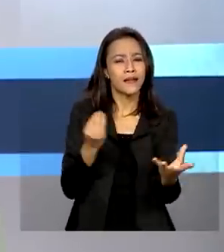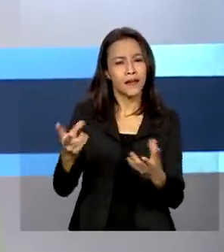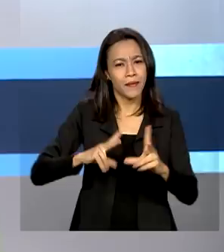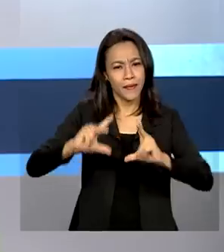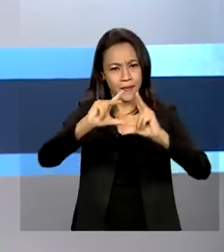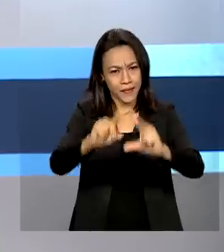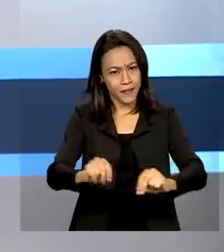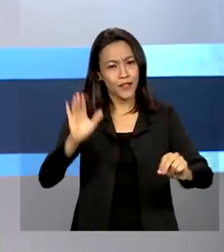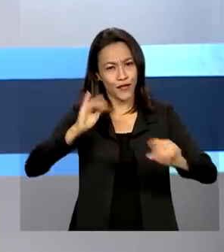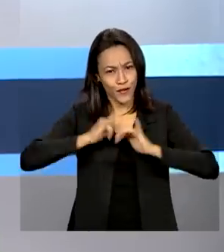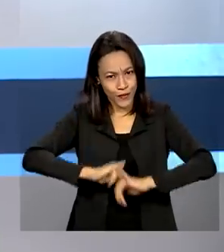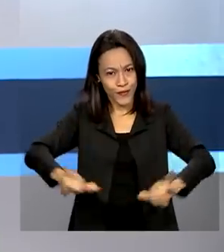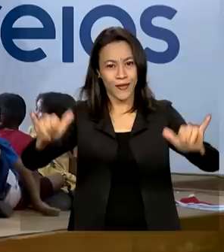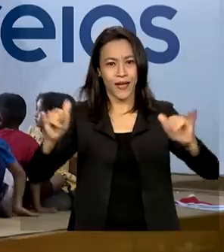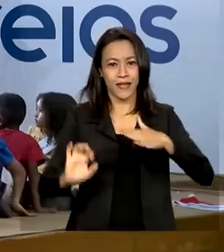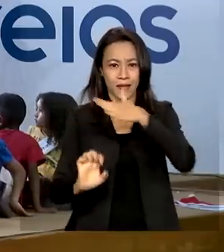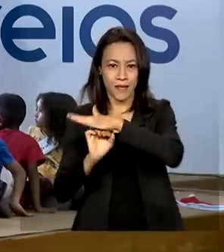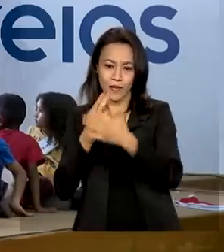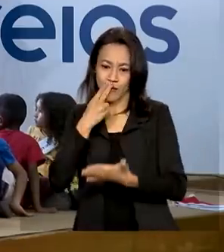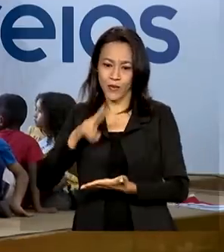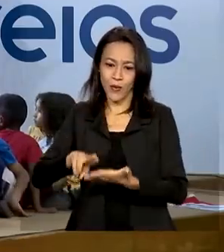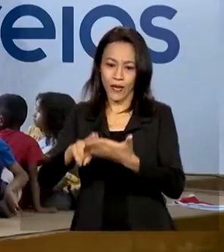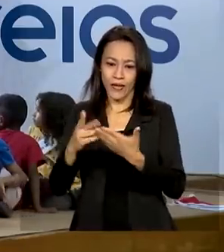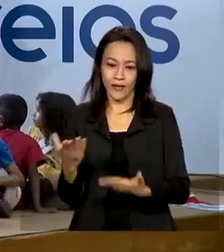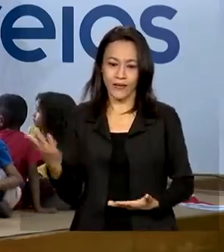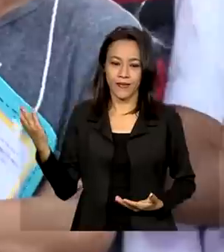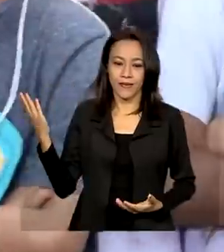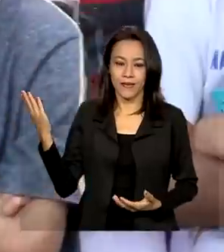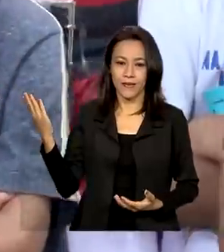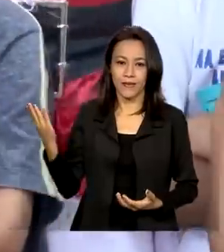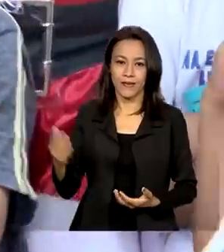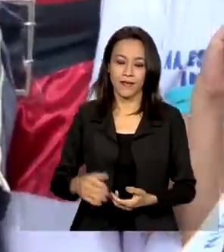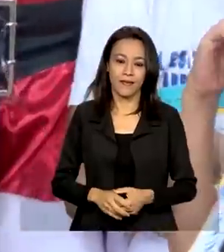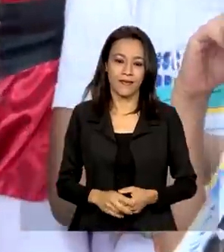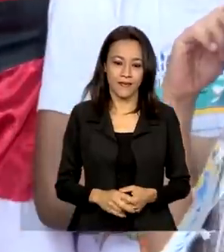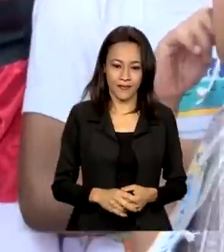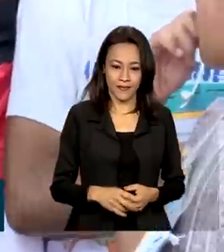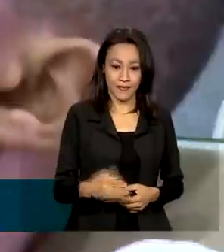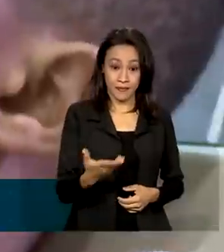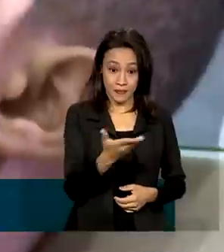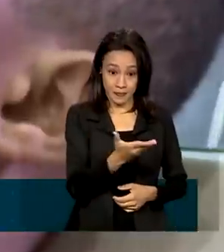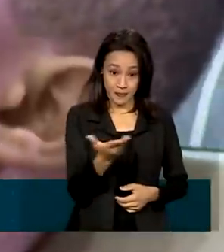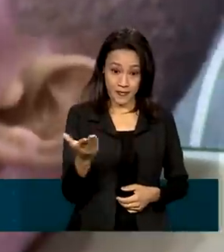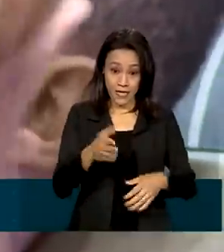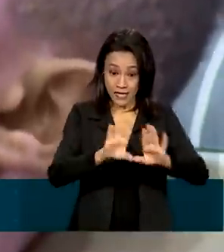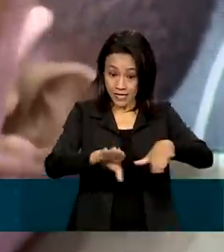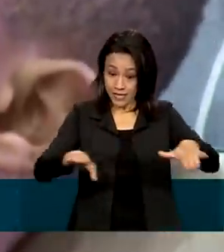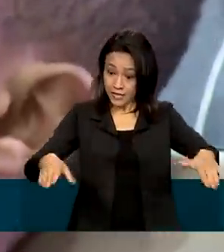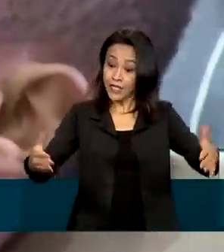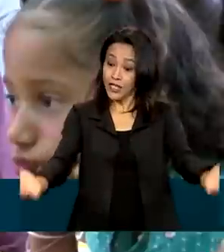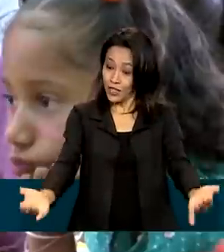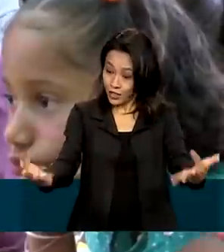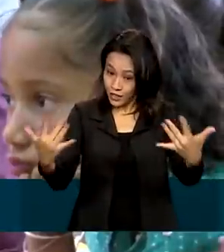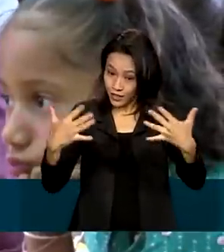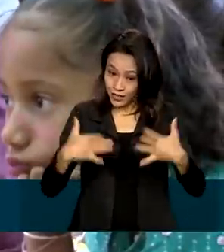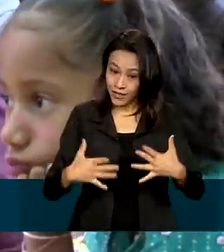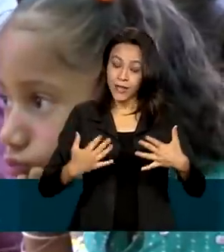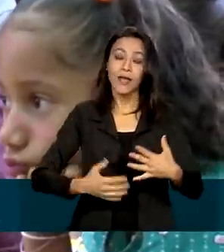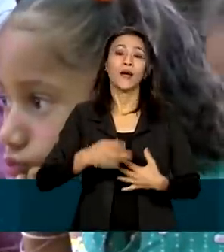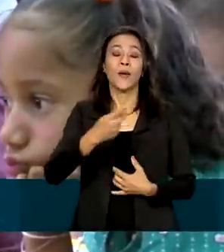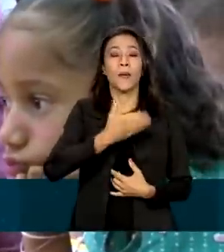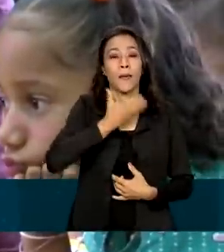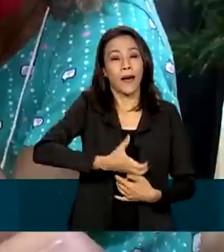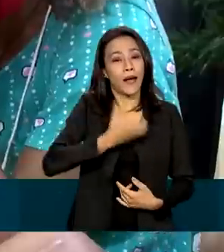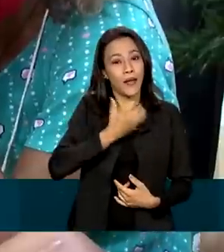de Natal dos Correios. Você, Noel. Eles chamaram e ele veio. O Papai Noel dos